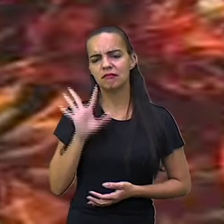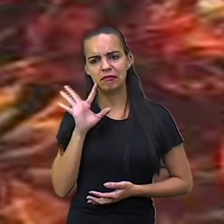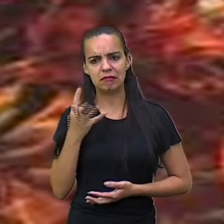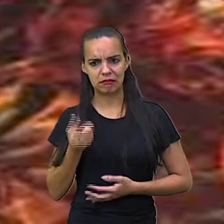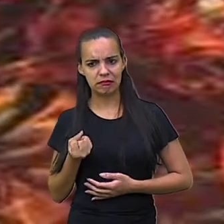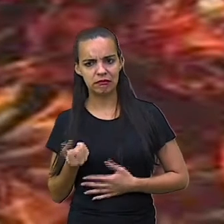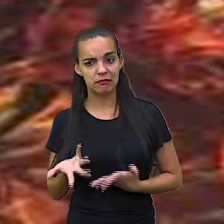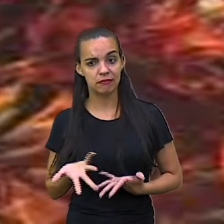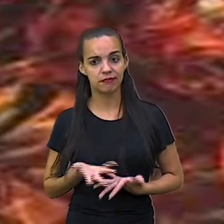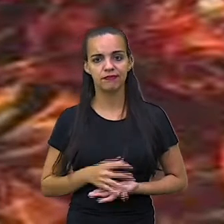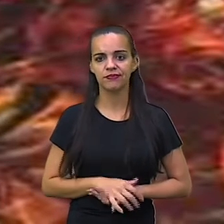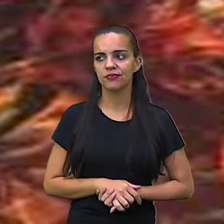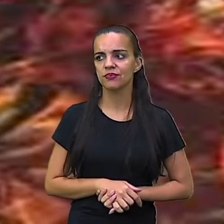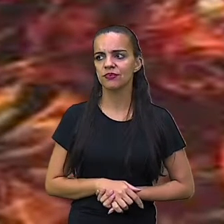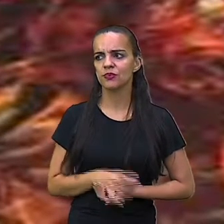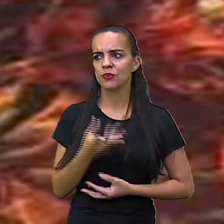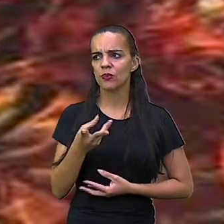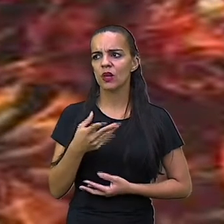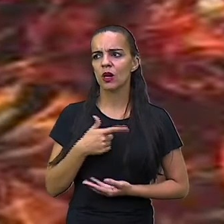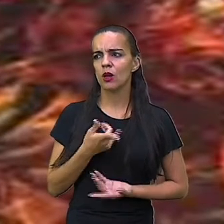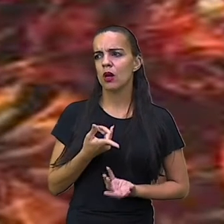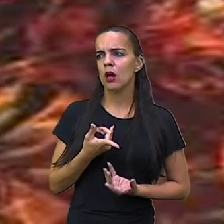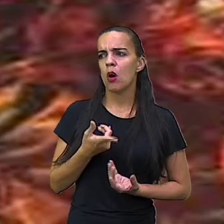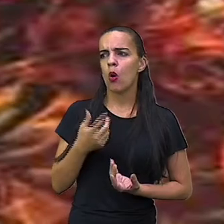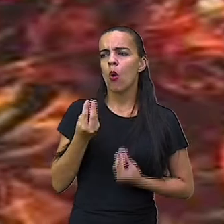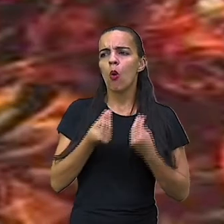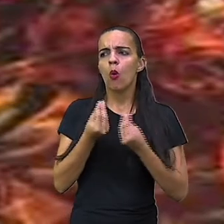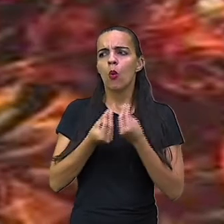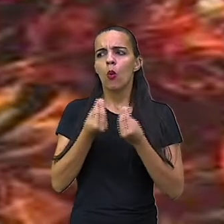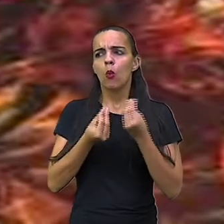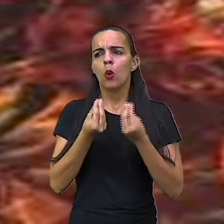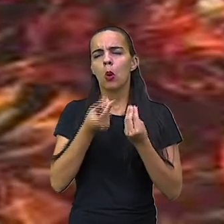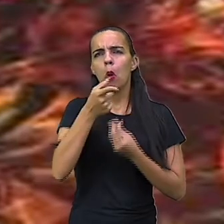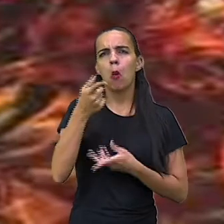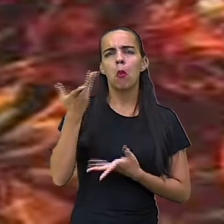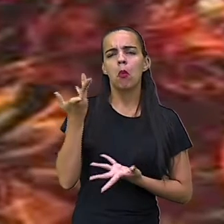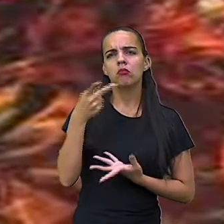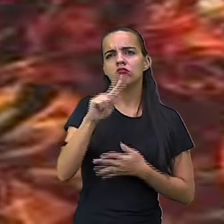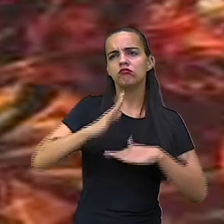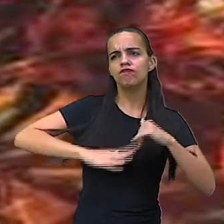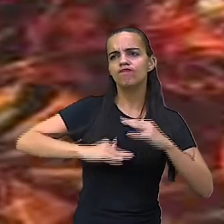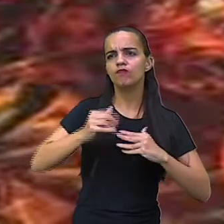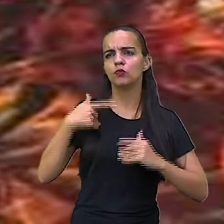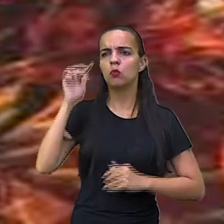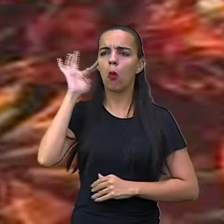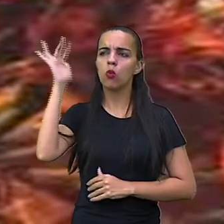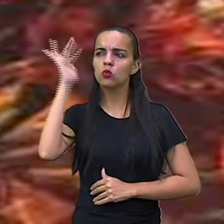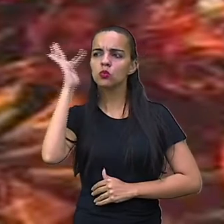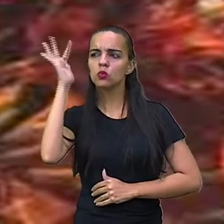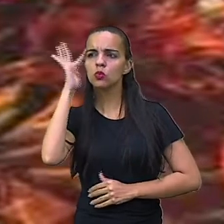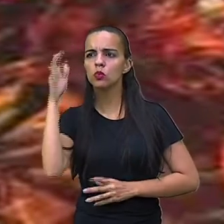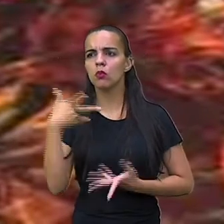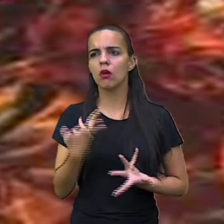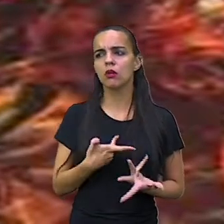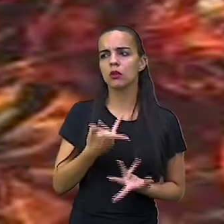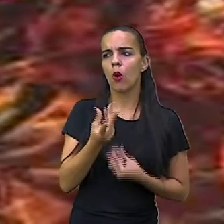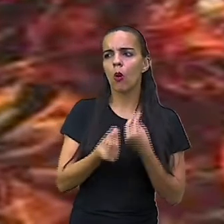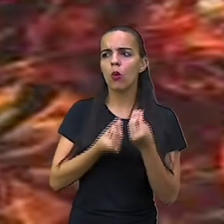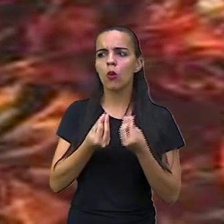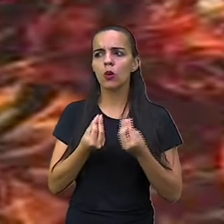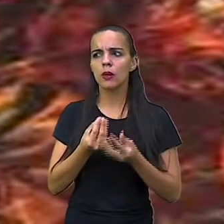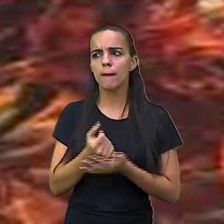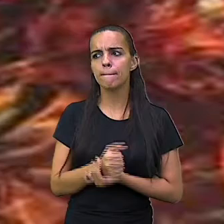Será você, na sua profissão, ou sonhando em ter uma profissão, né? Vamos colocar